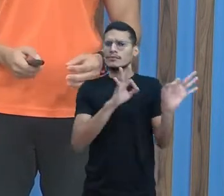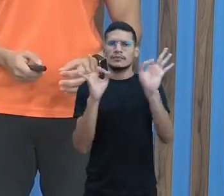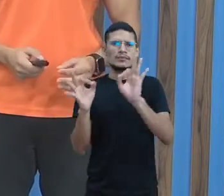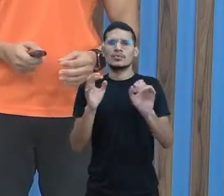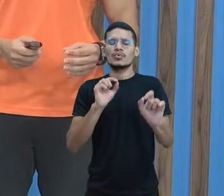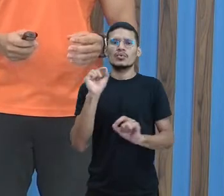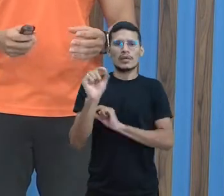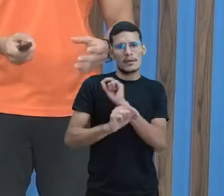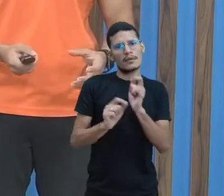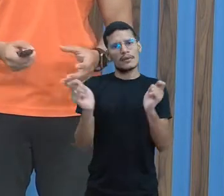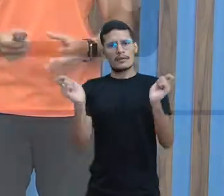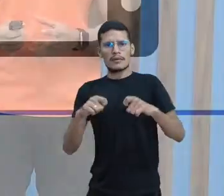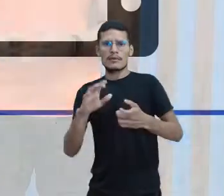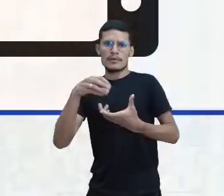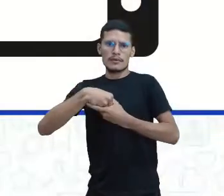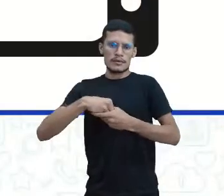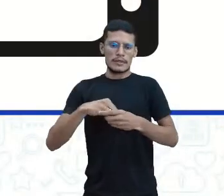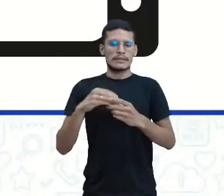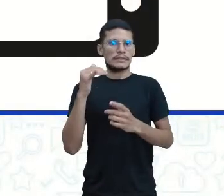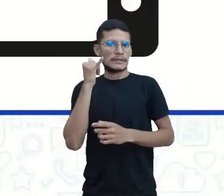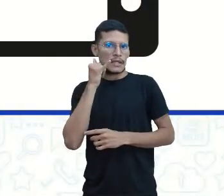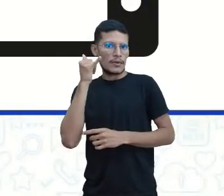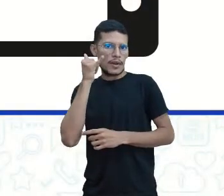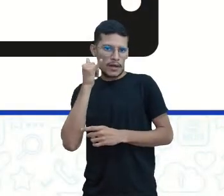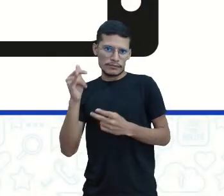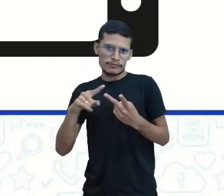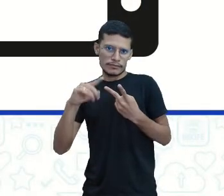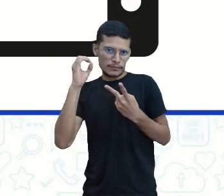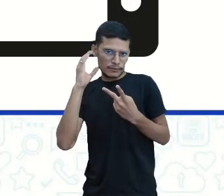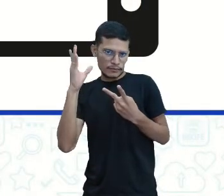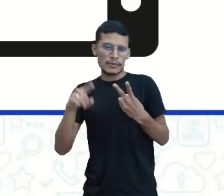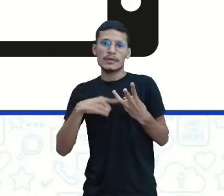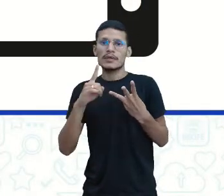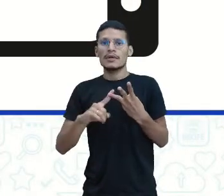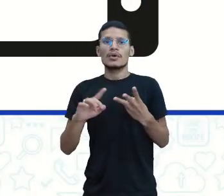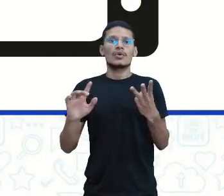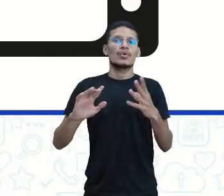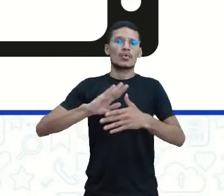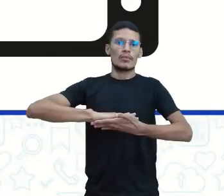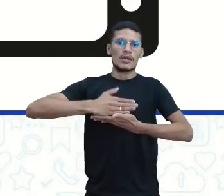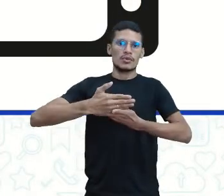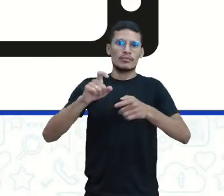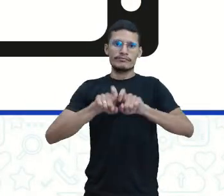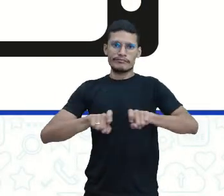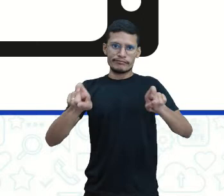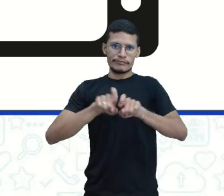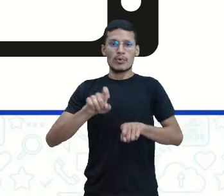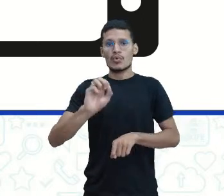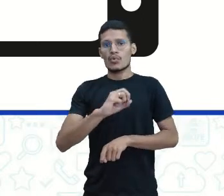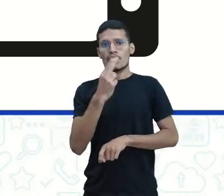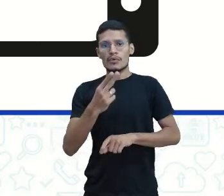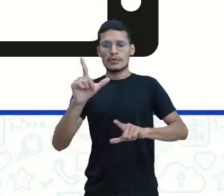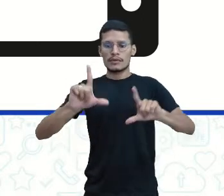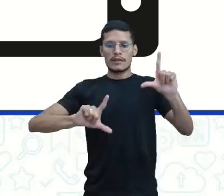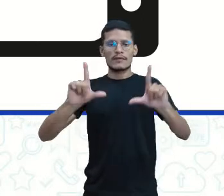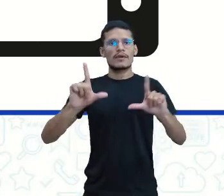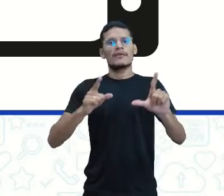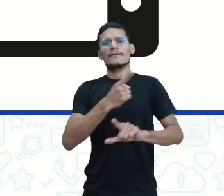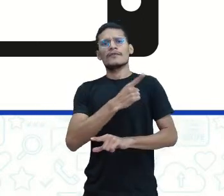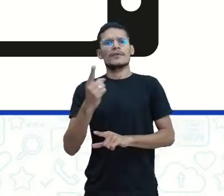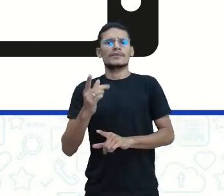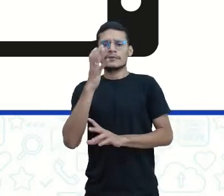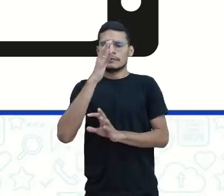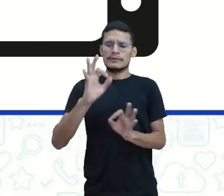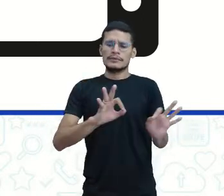essa aula através do celular, através do computador ou através da televisão, certo? Onde você pode acompanhar